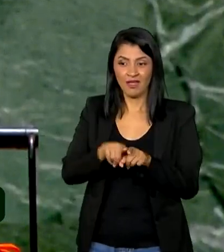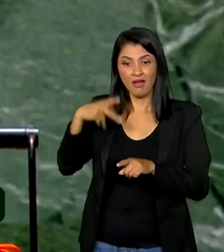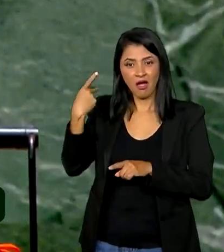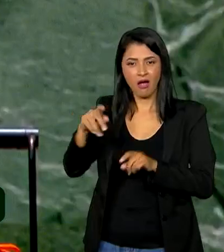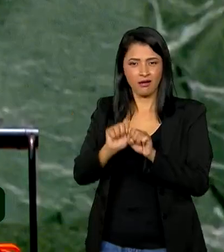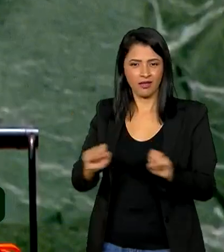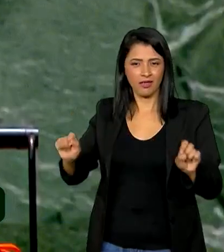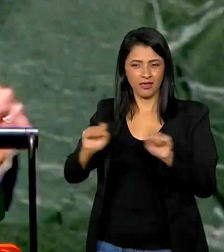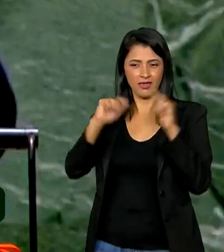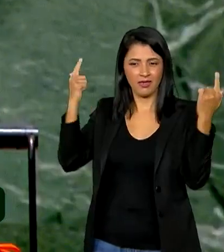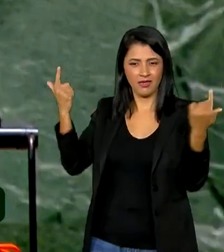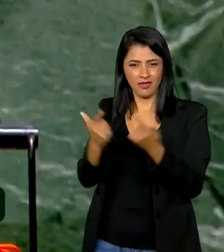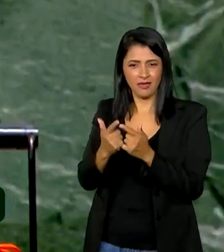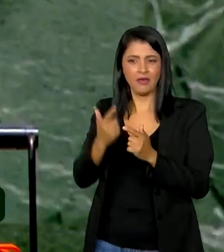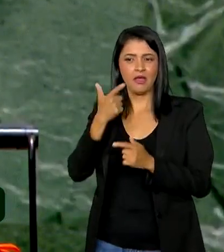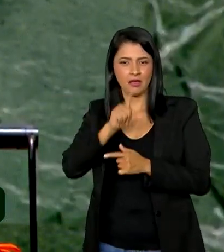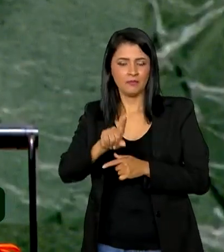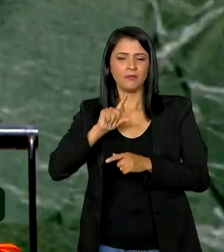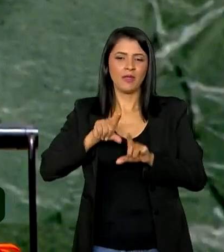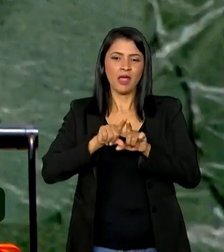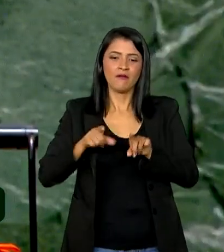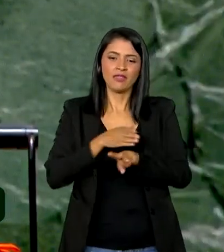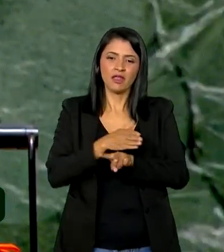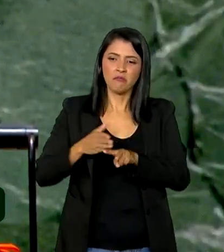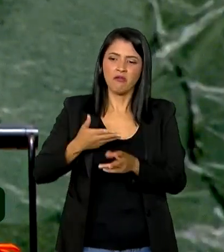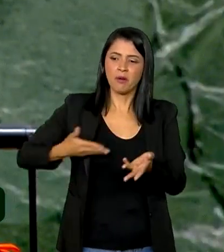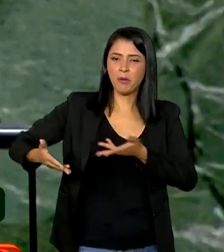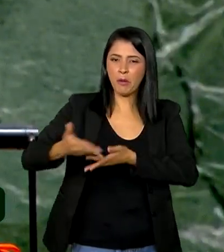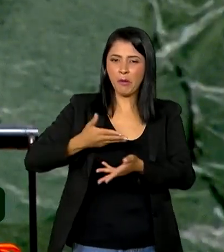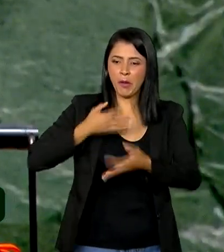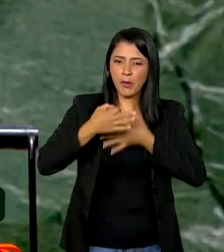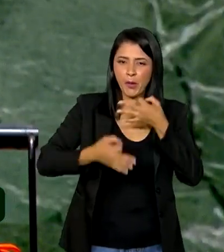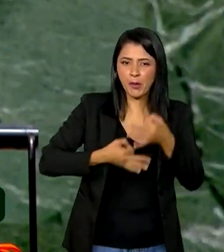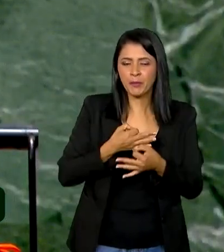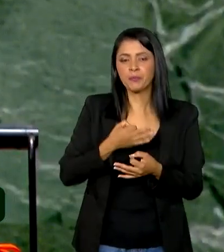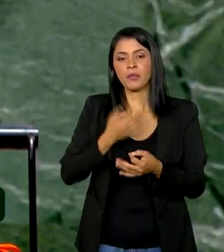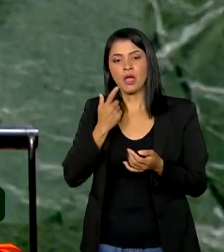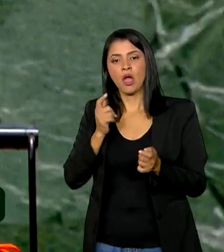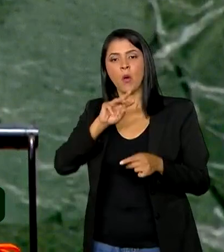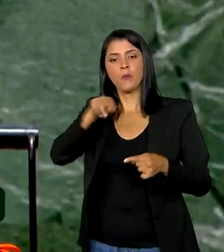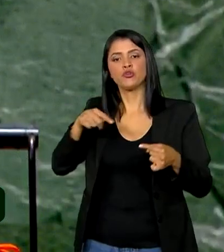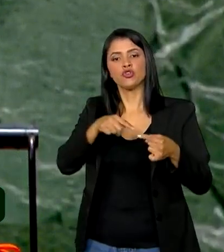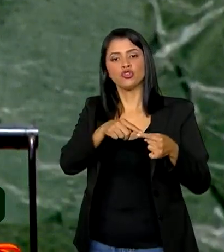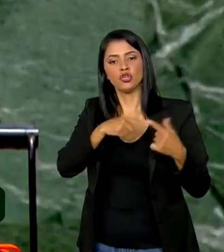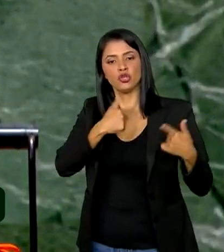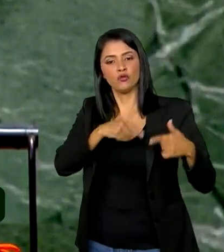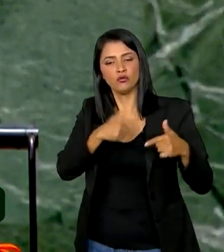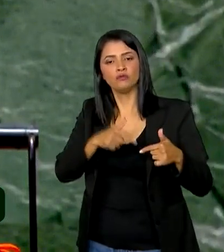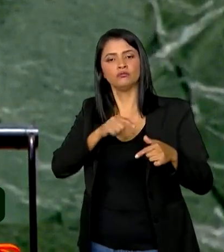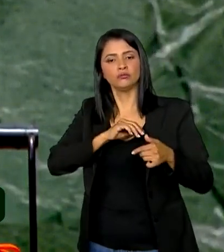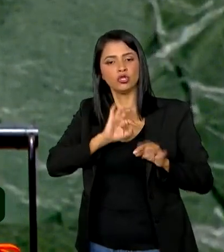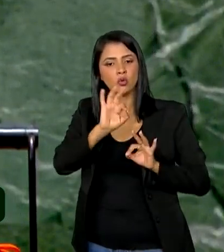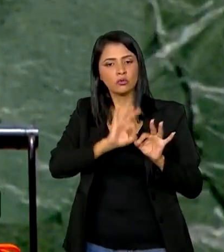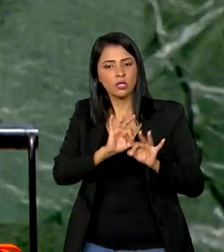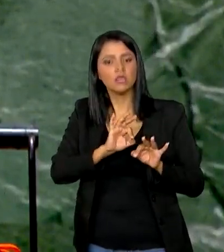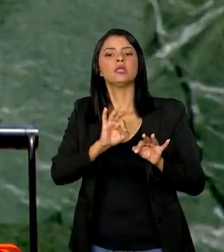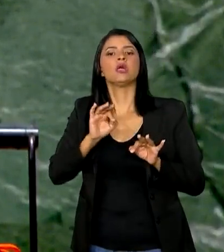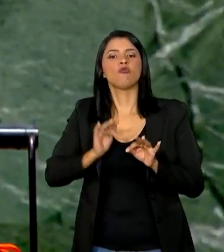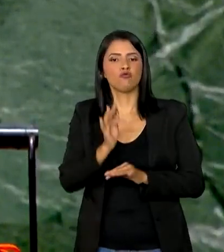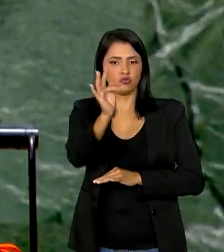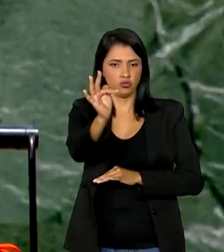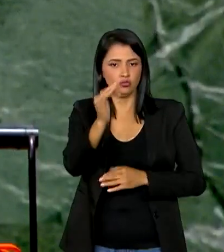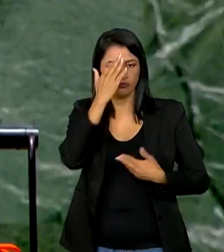quo. Exigirá enorme esforço de negociação, mas essa é a nossa responsabilidade. Não